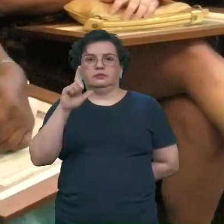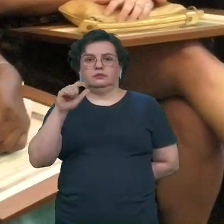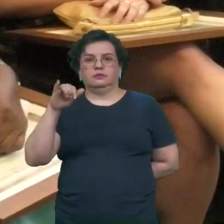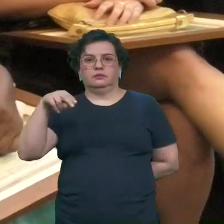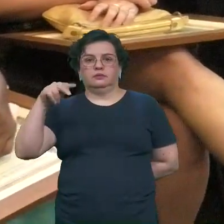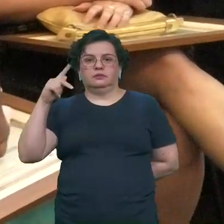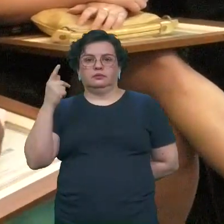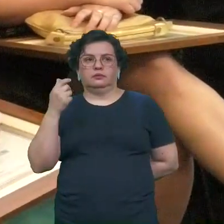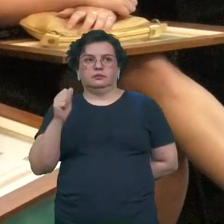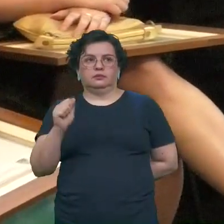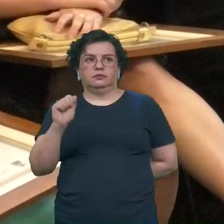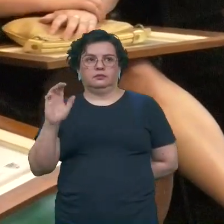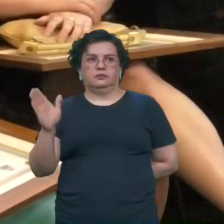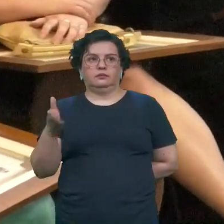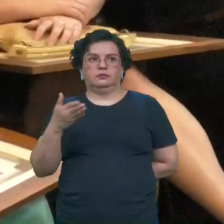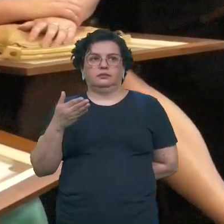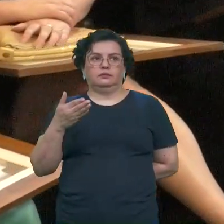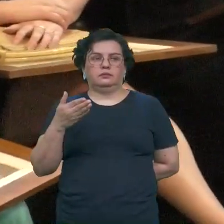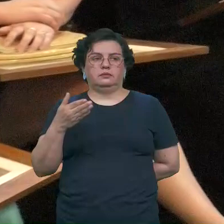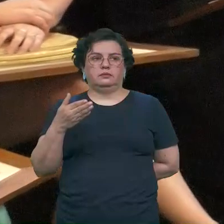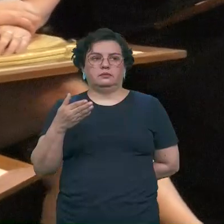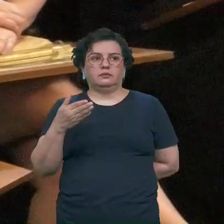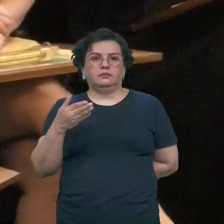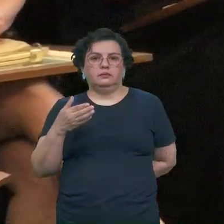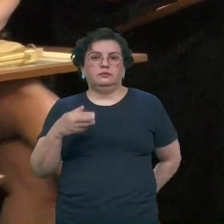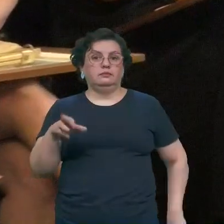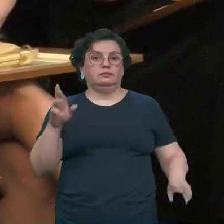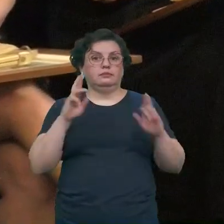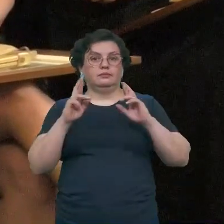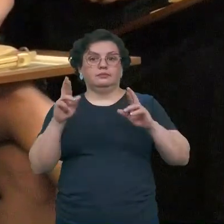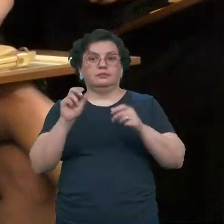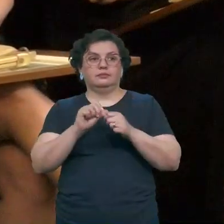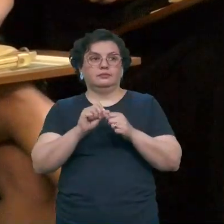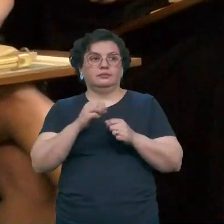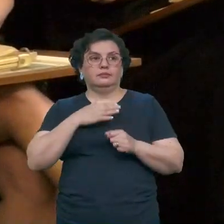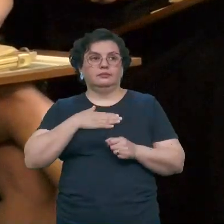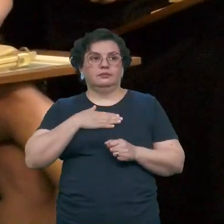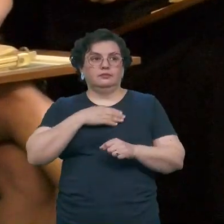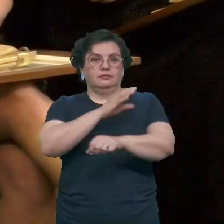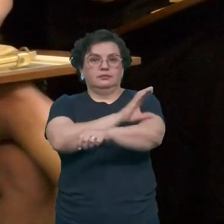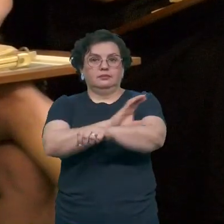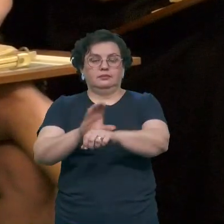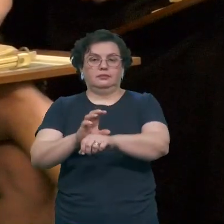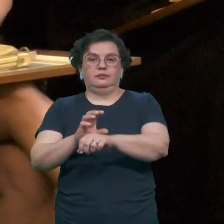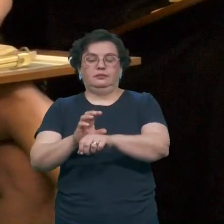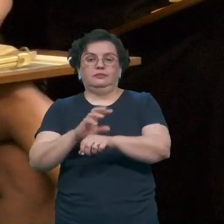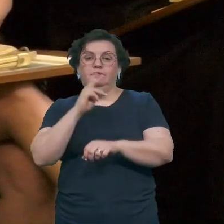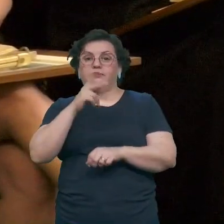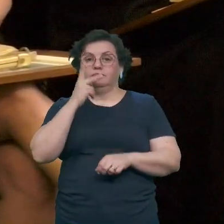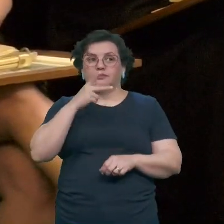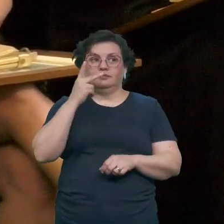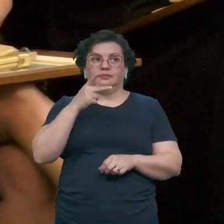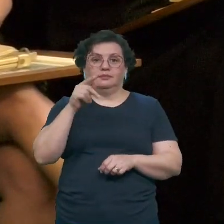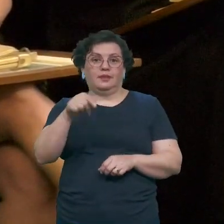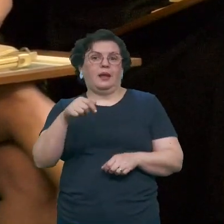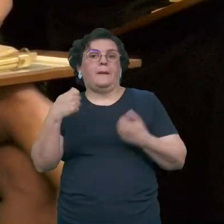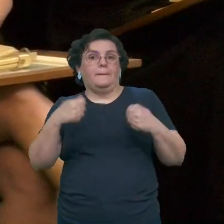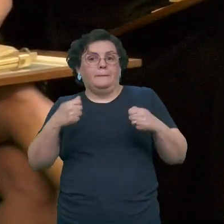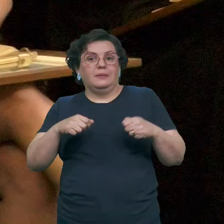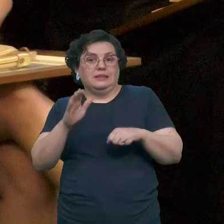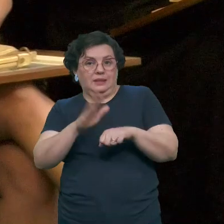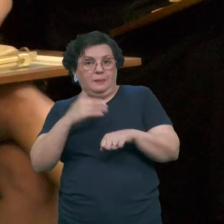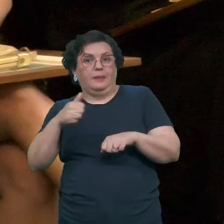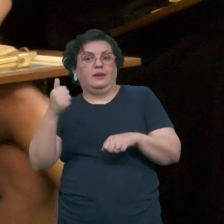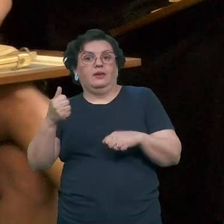Ribeiro, que eu espero ainda fazer meu curso de oratória, que eu preciso melhorar bastante, a Celinha já viu que eu